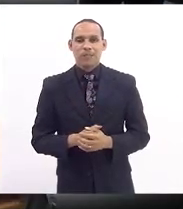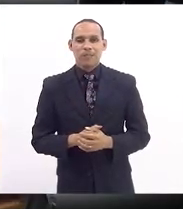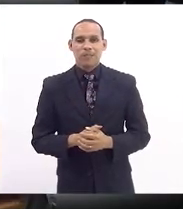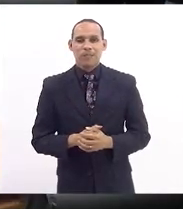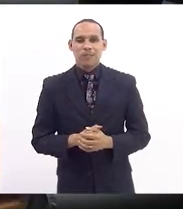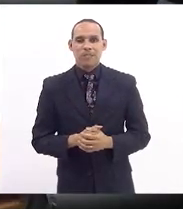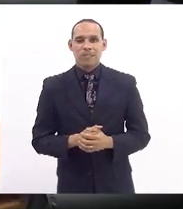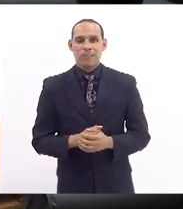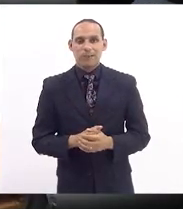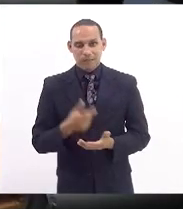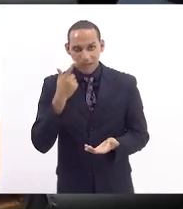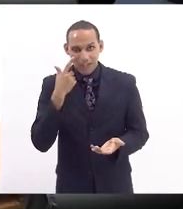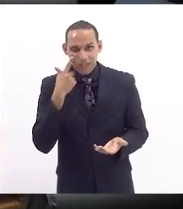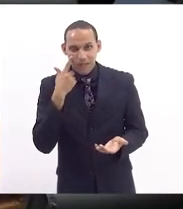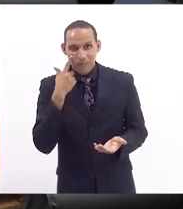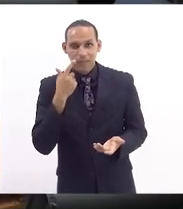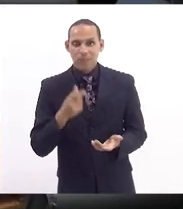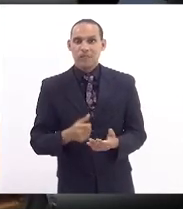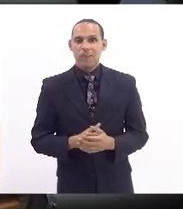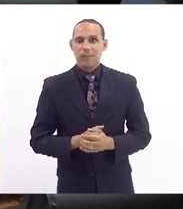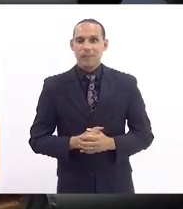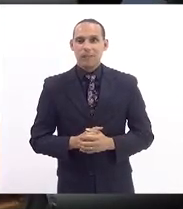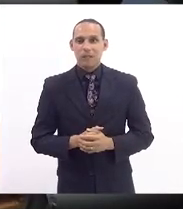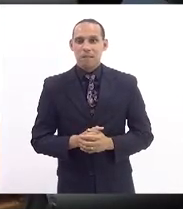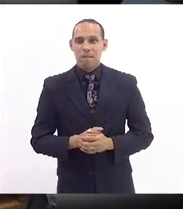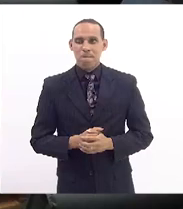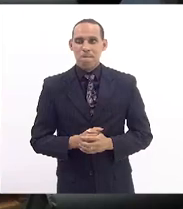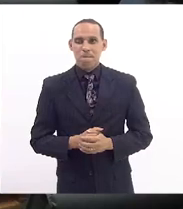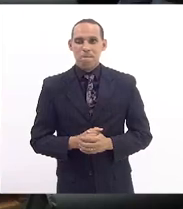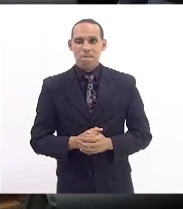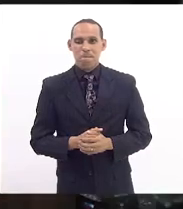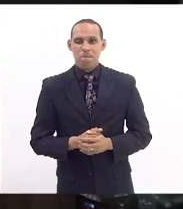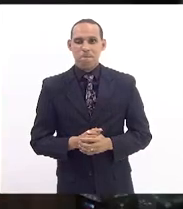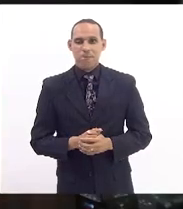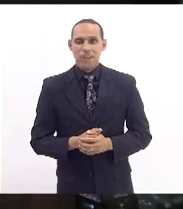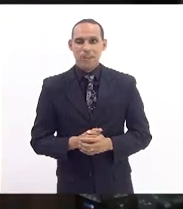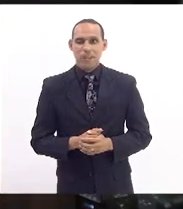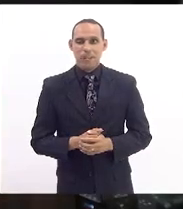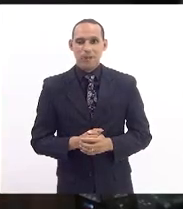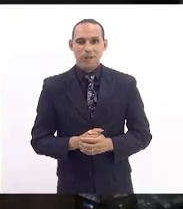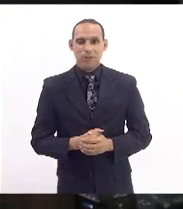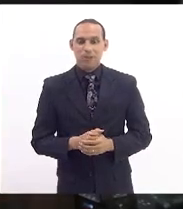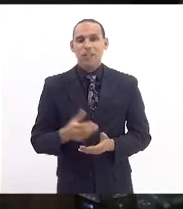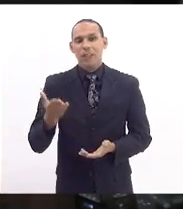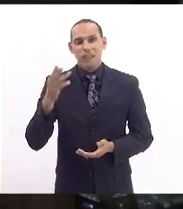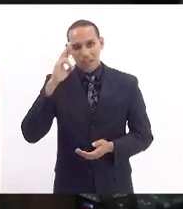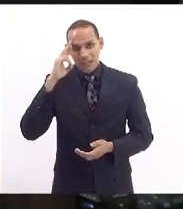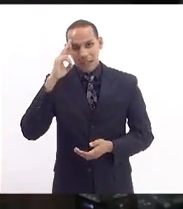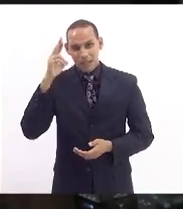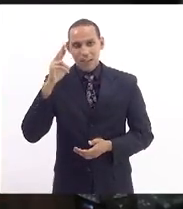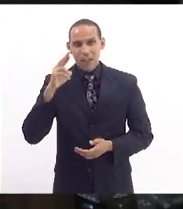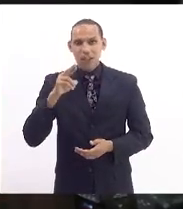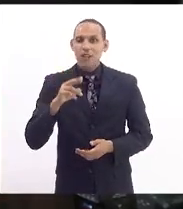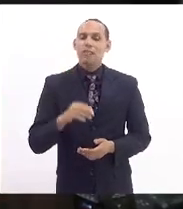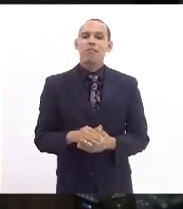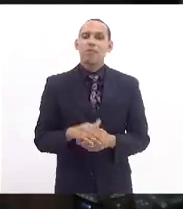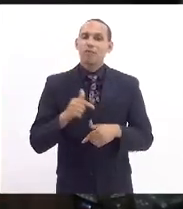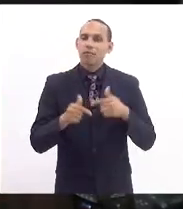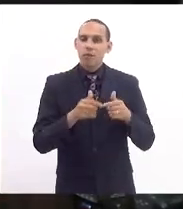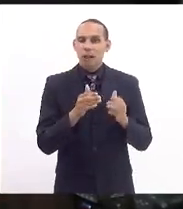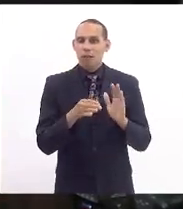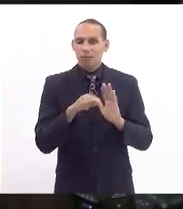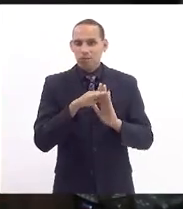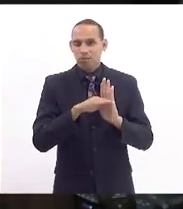Júlio choveu primo a minha parte do líder chama instalados a ordem